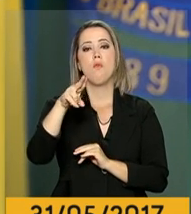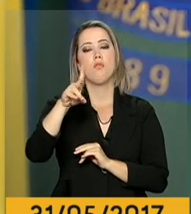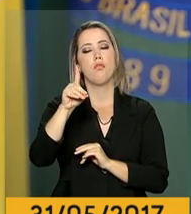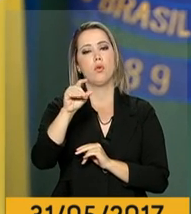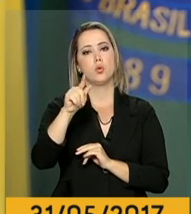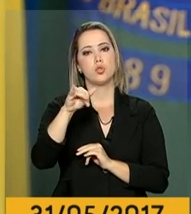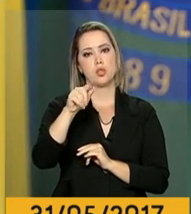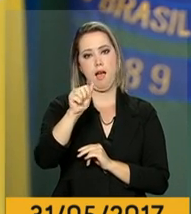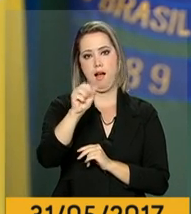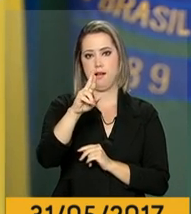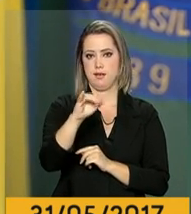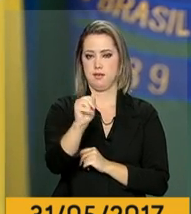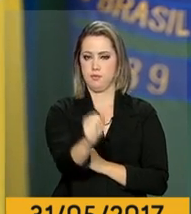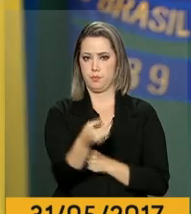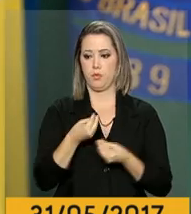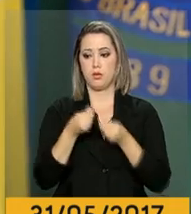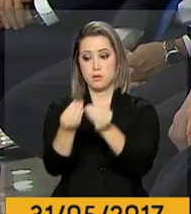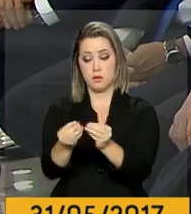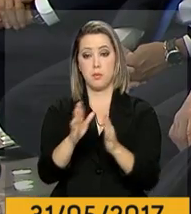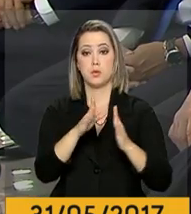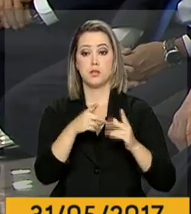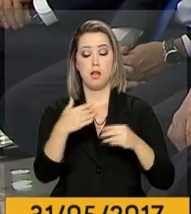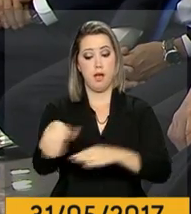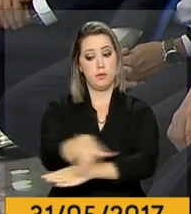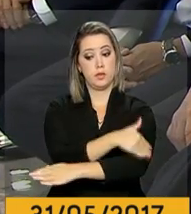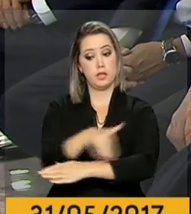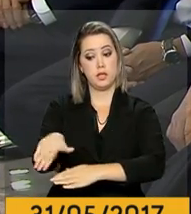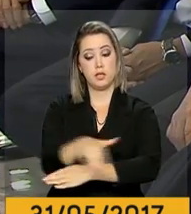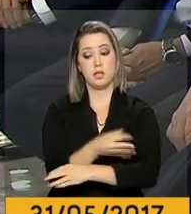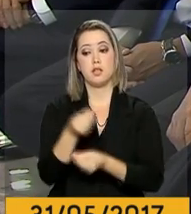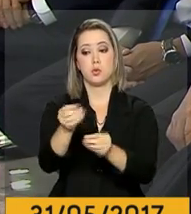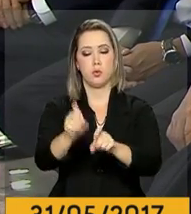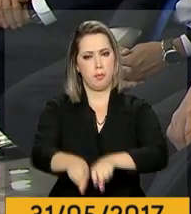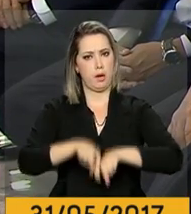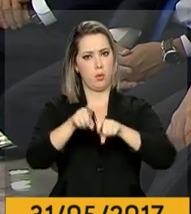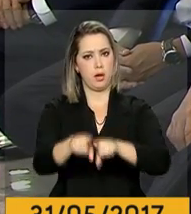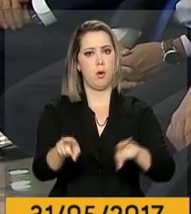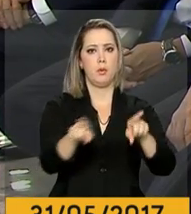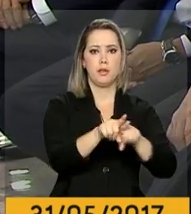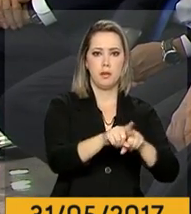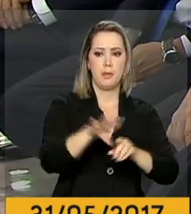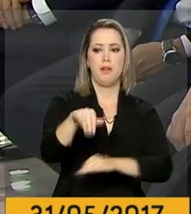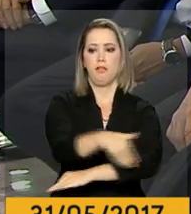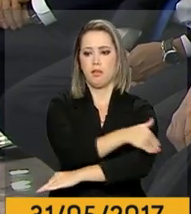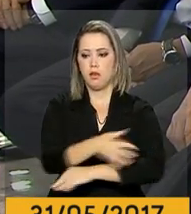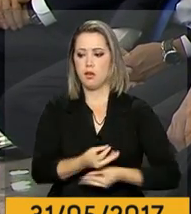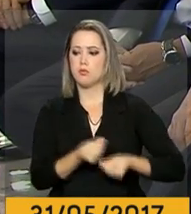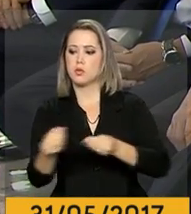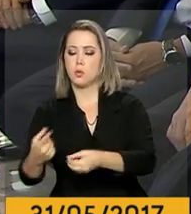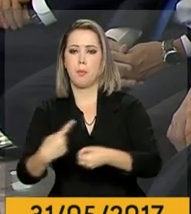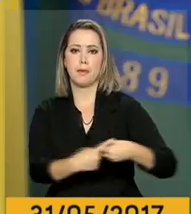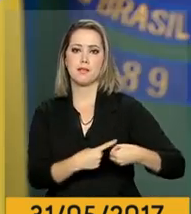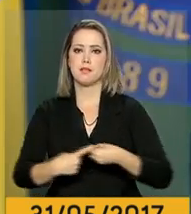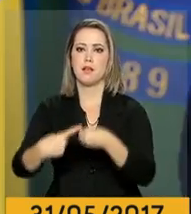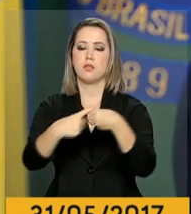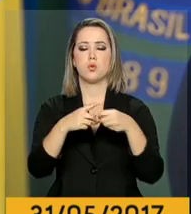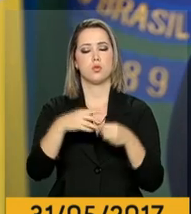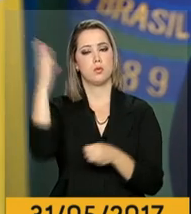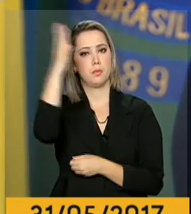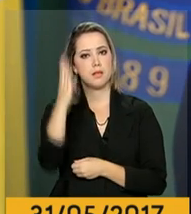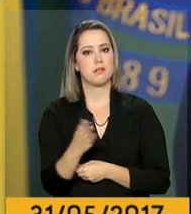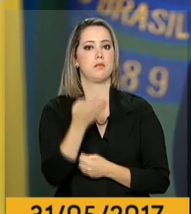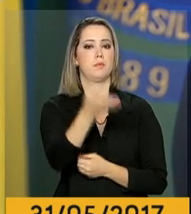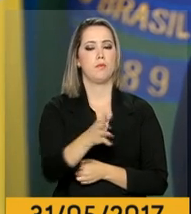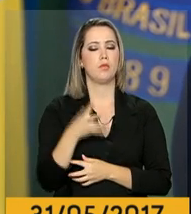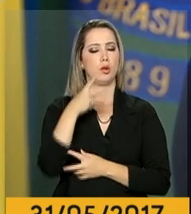vamos dar endereço, propriedade para os da área rural e vamos dar endereço para aqueles que estão nas cidades brasileiras. Tudo isto